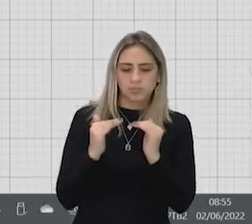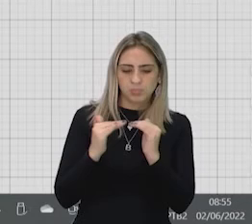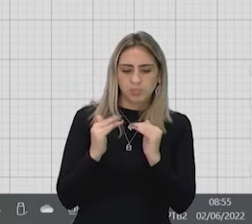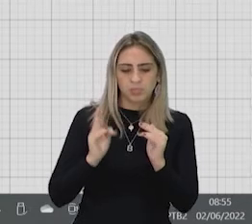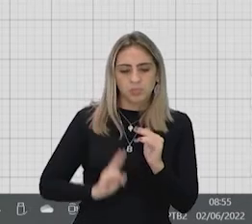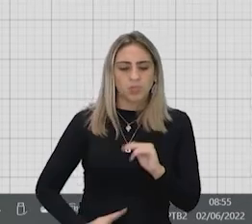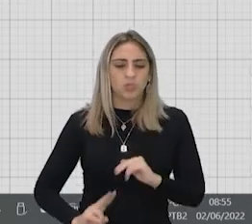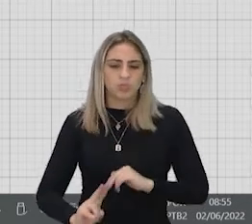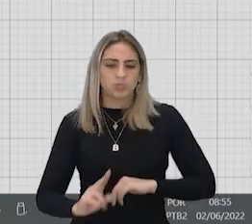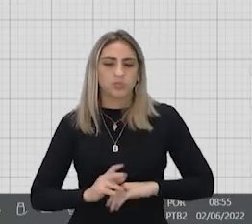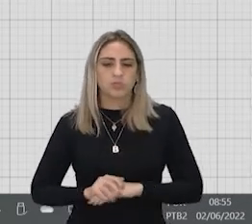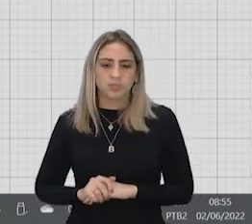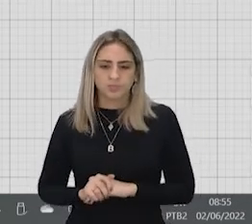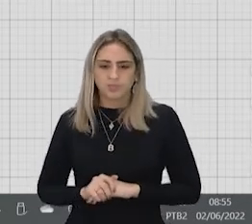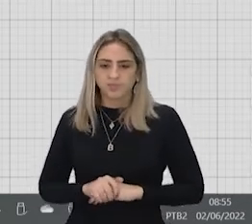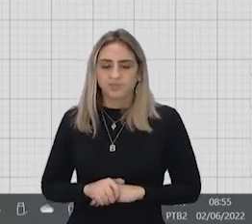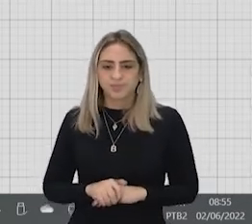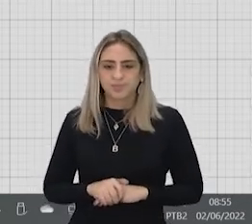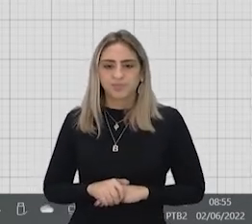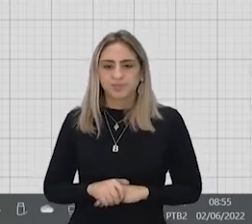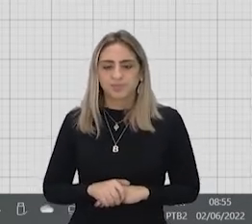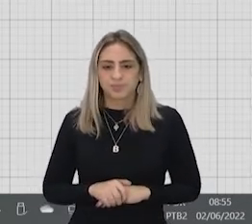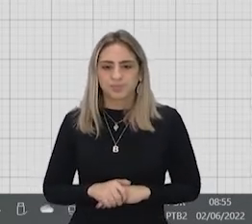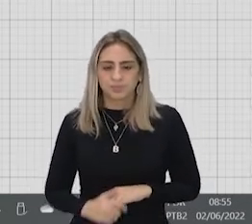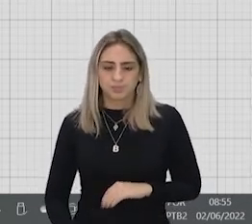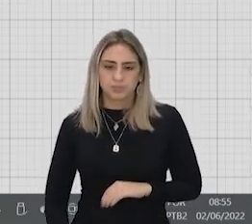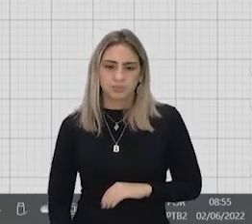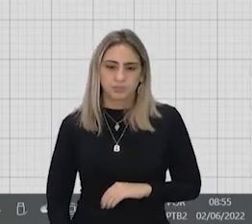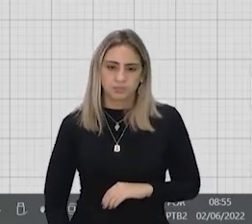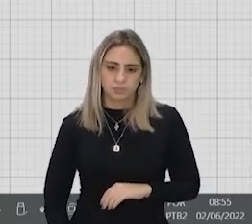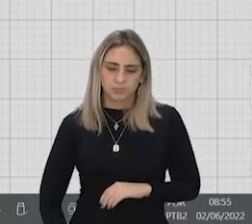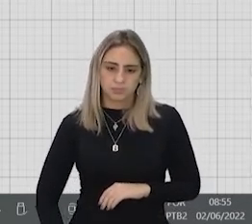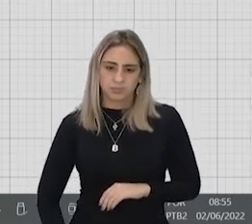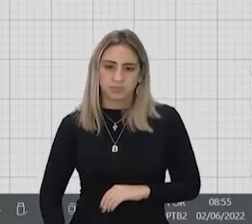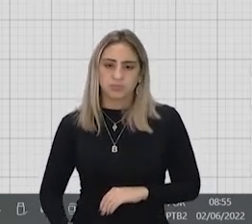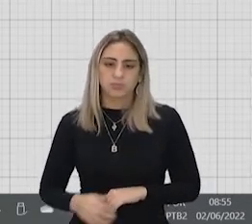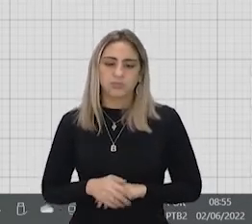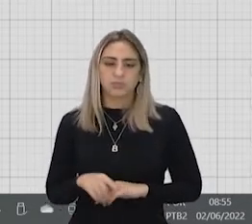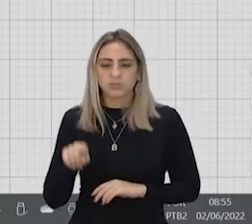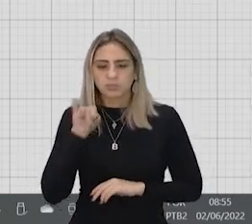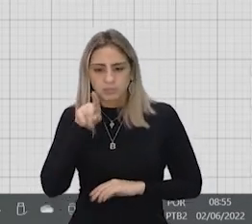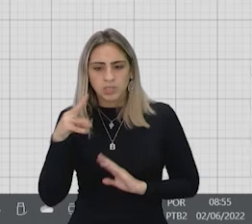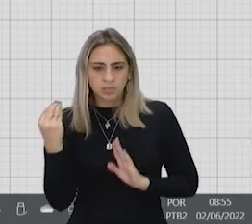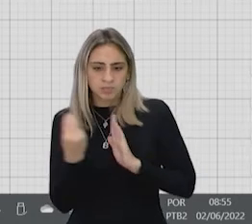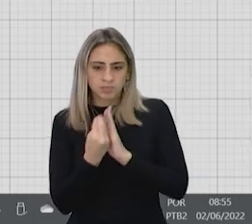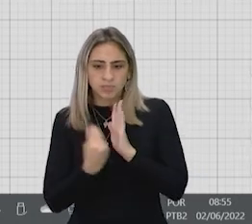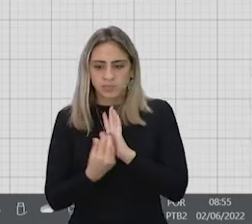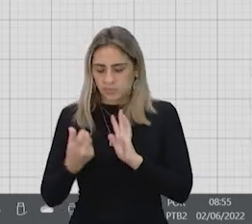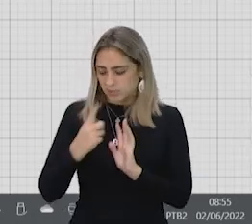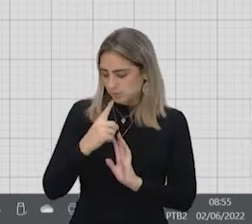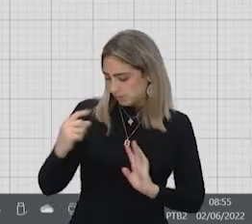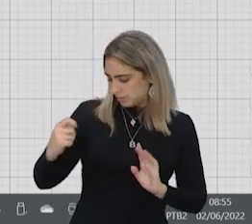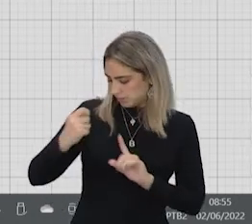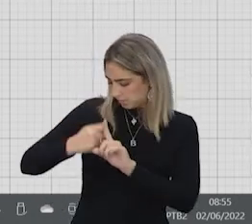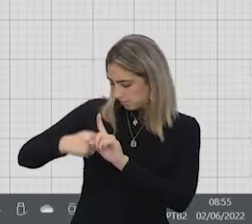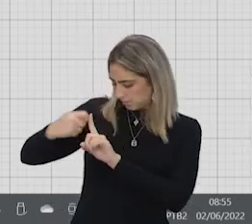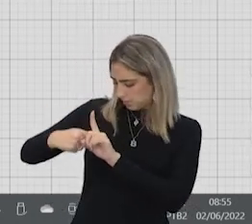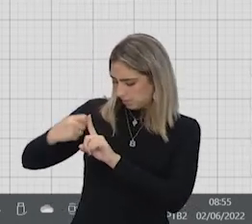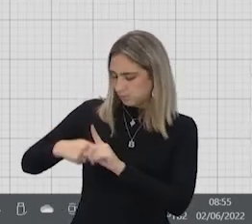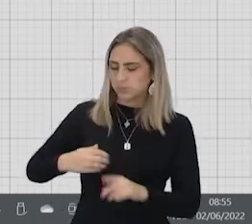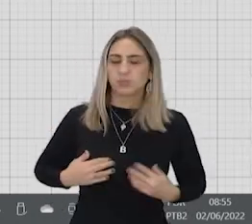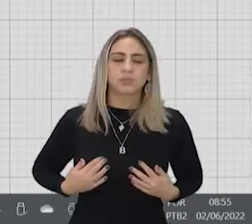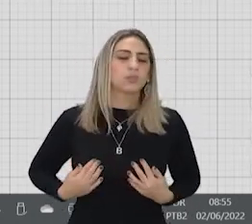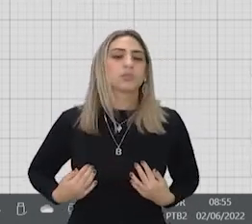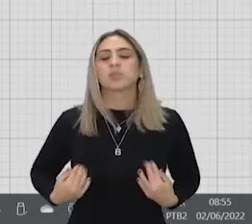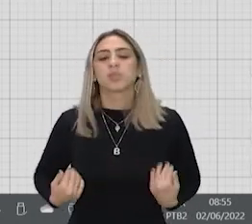contínua. Veja, ao longo de 100 meses, ó, se você aplicasse durante 100 meses, né? 100 meses